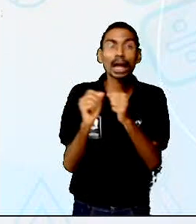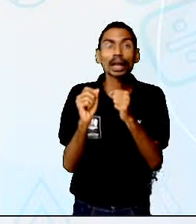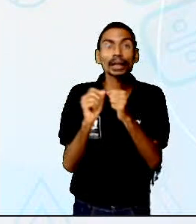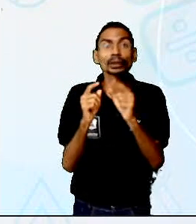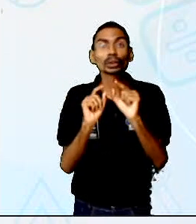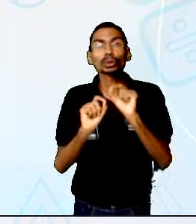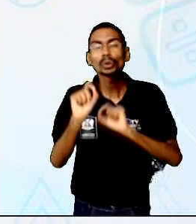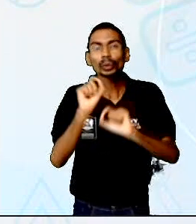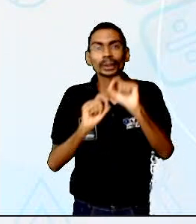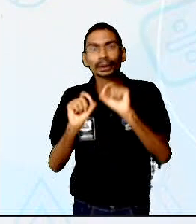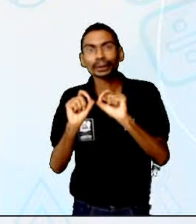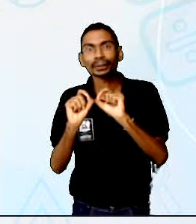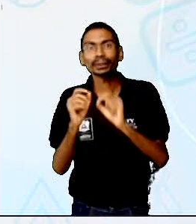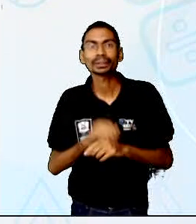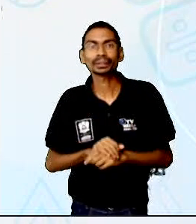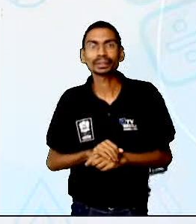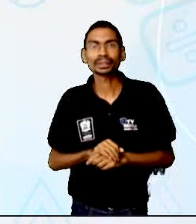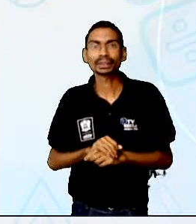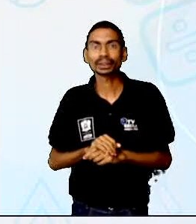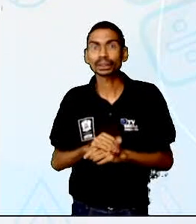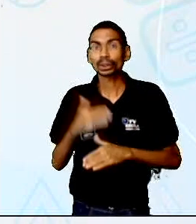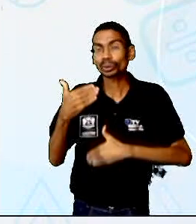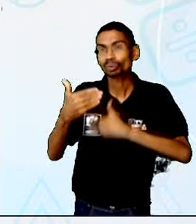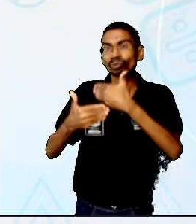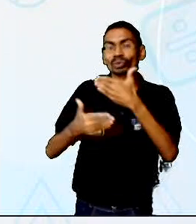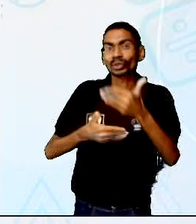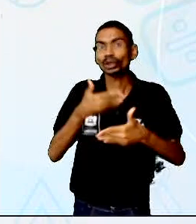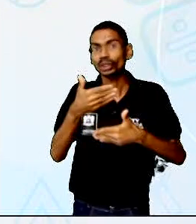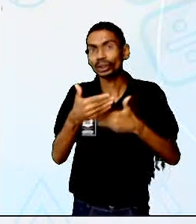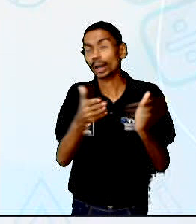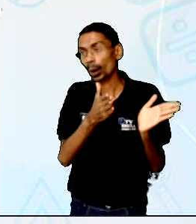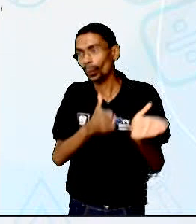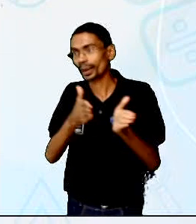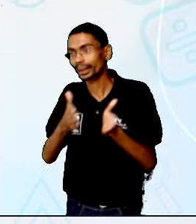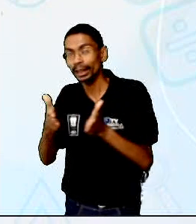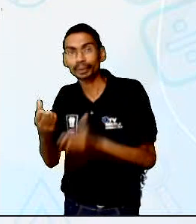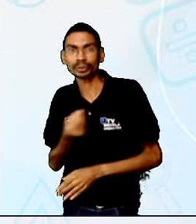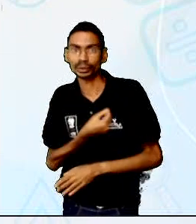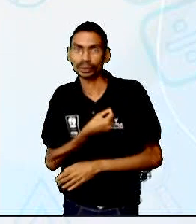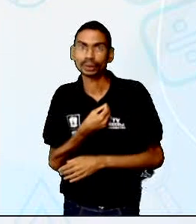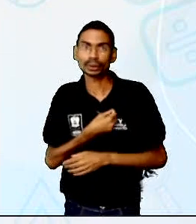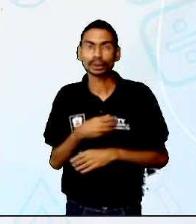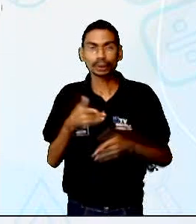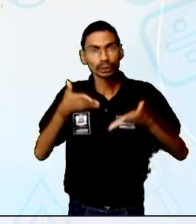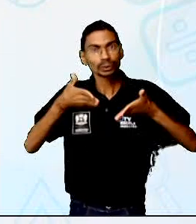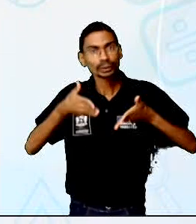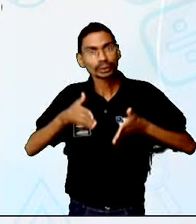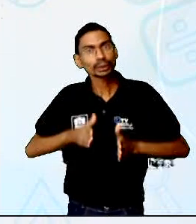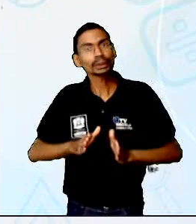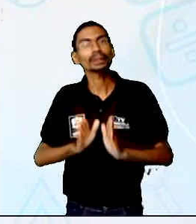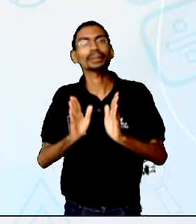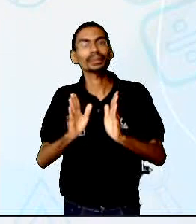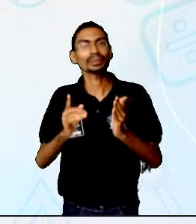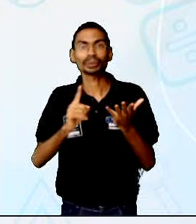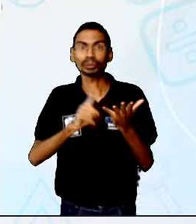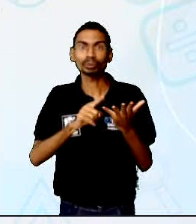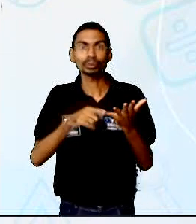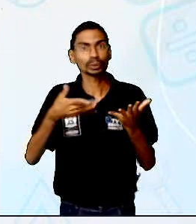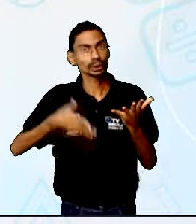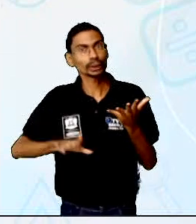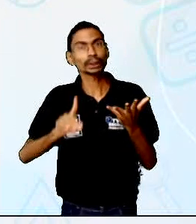de ciclo da vida. Ok, eles nascem, se alimentam,